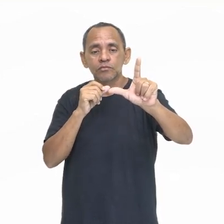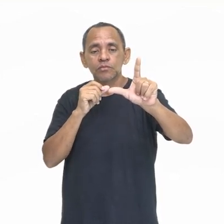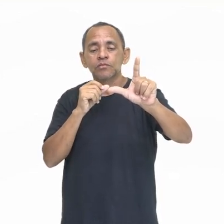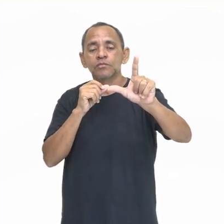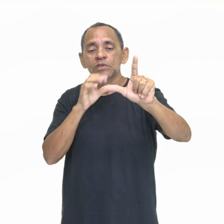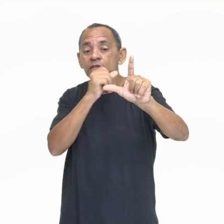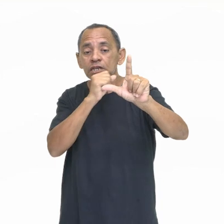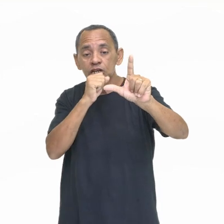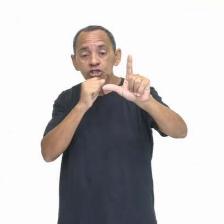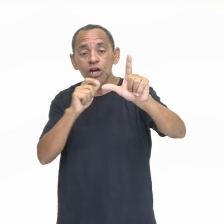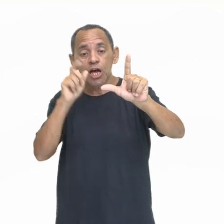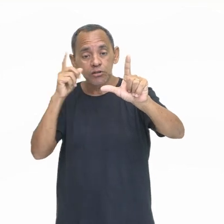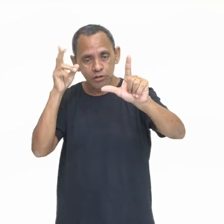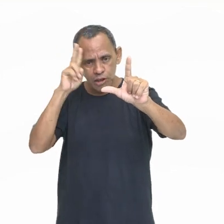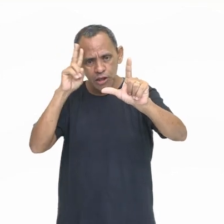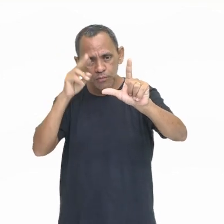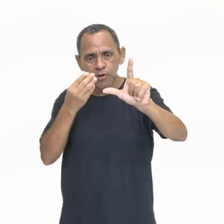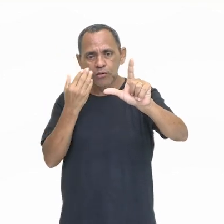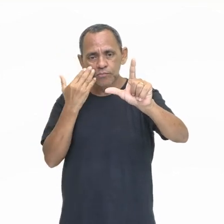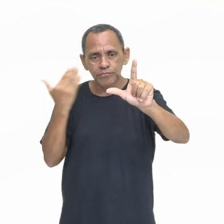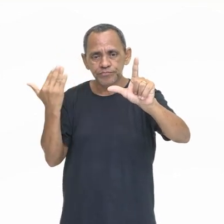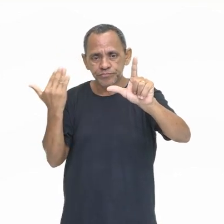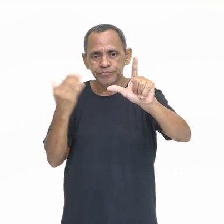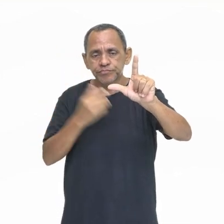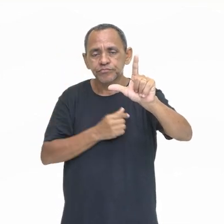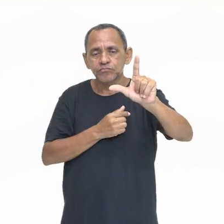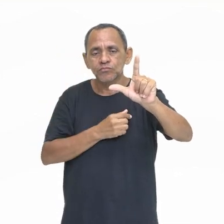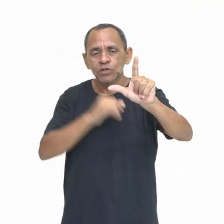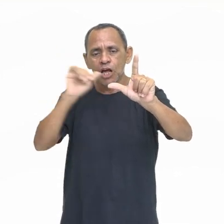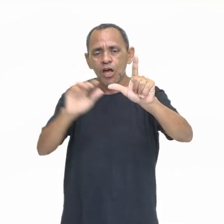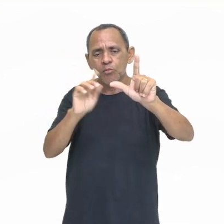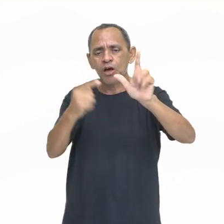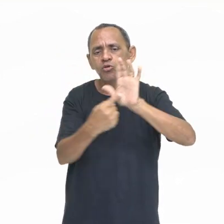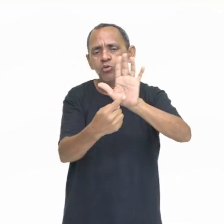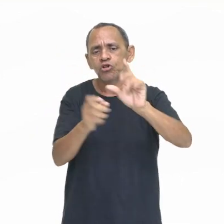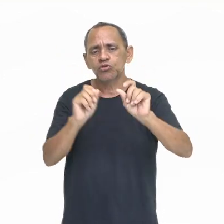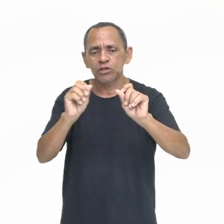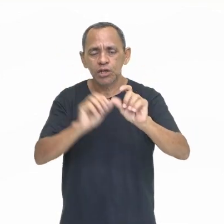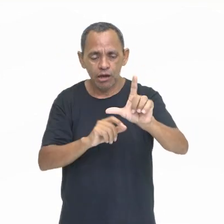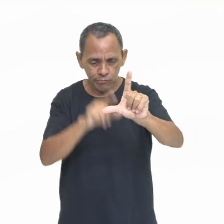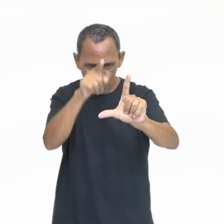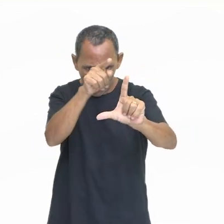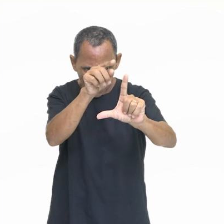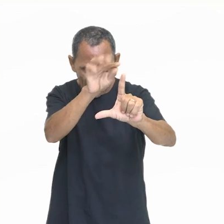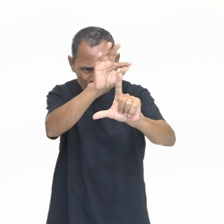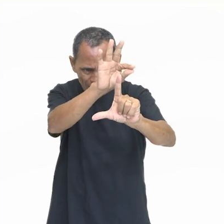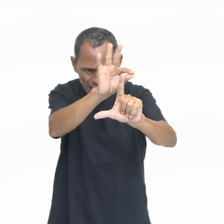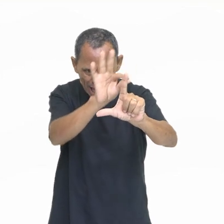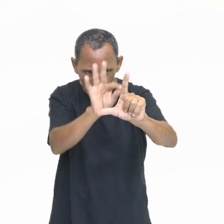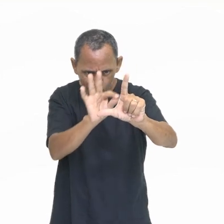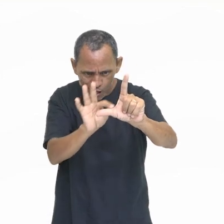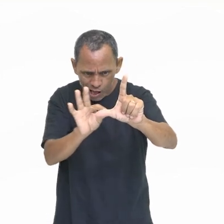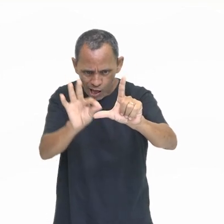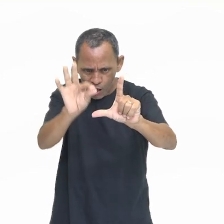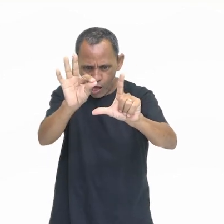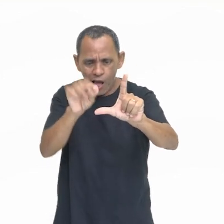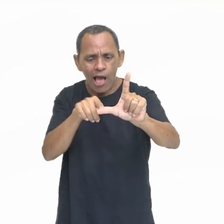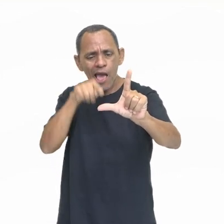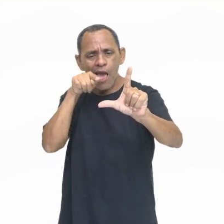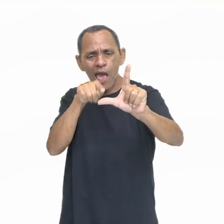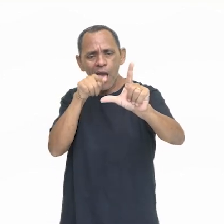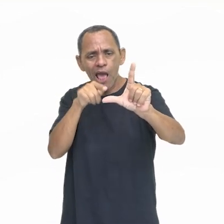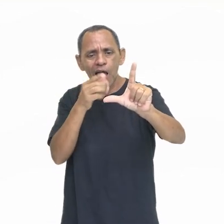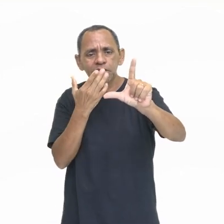melhor, que ela estabiliza, algo tipo assim, e passa então a crescer, a esse ponto nós chamamos de vértice